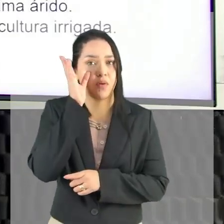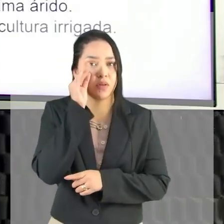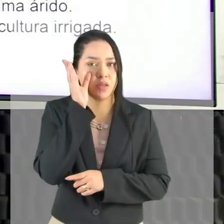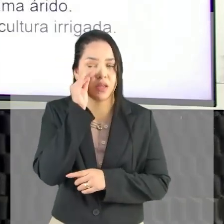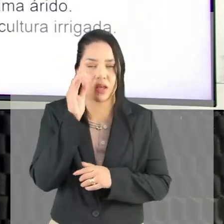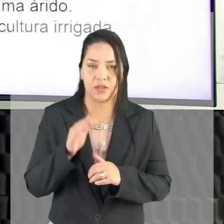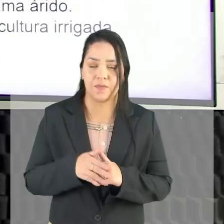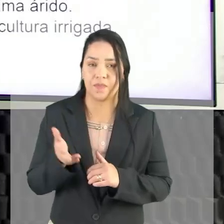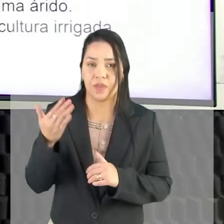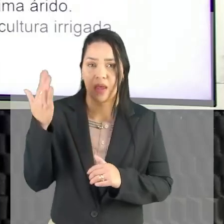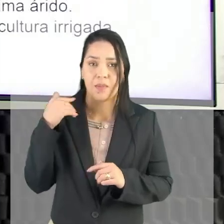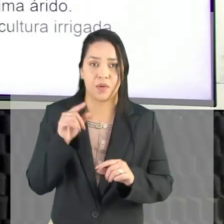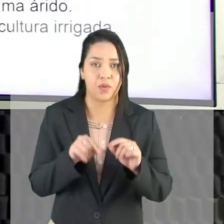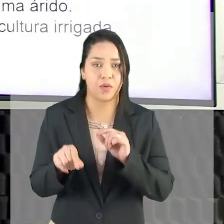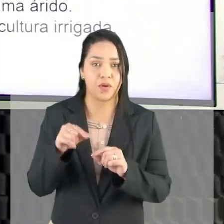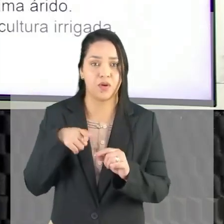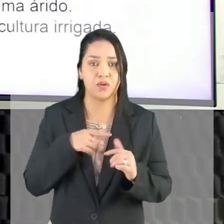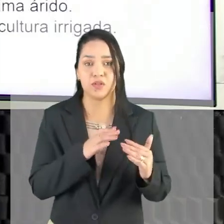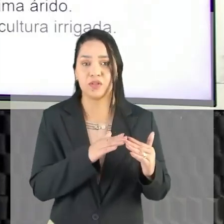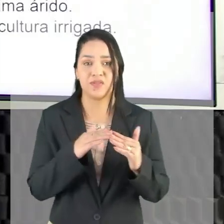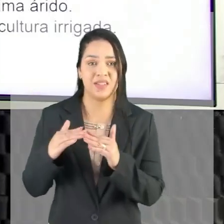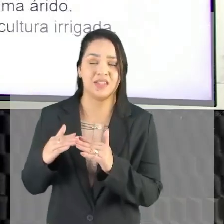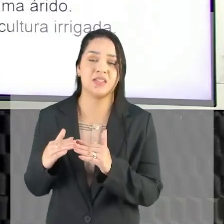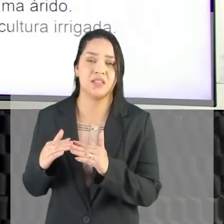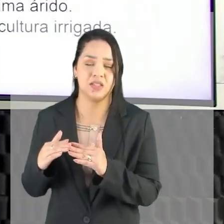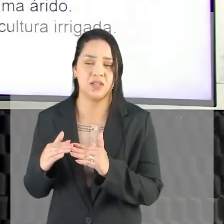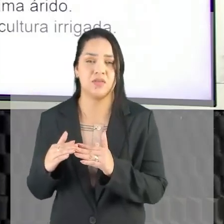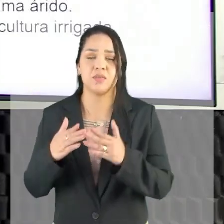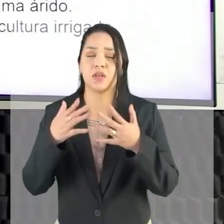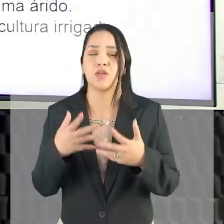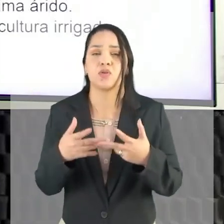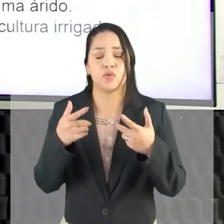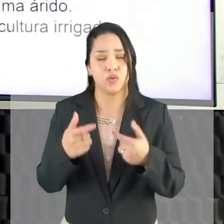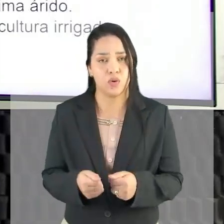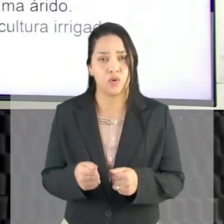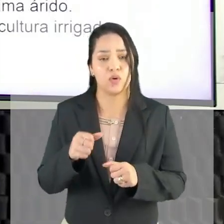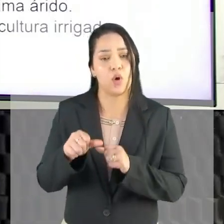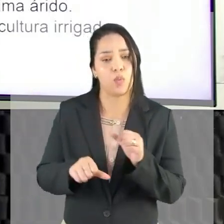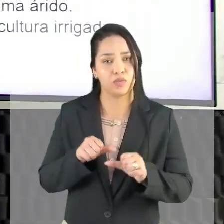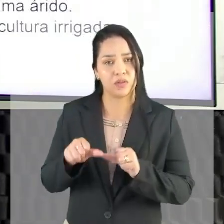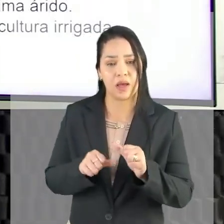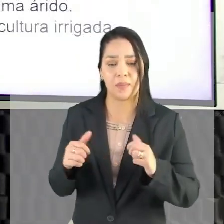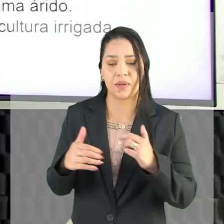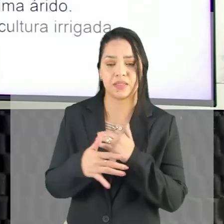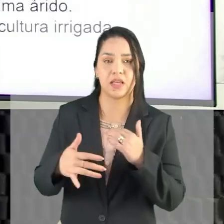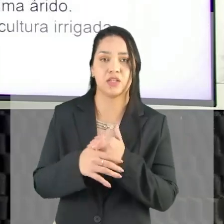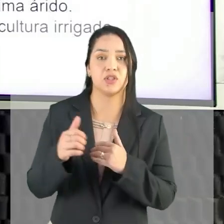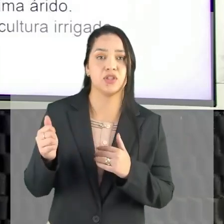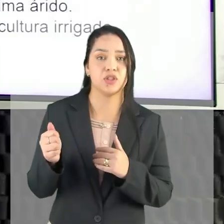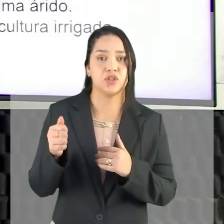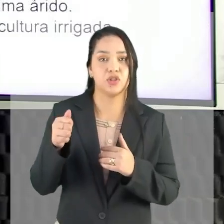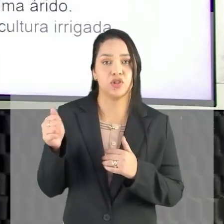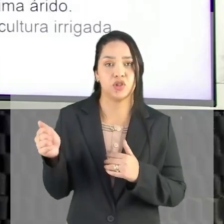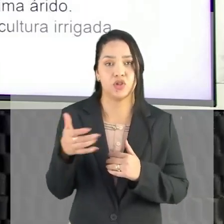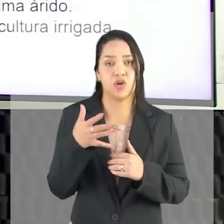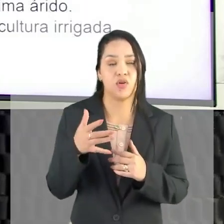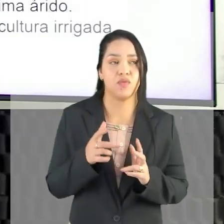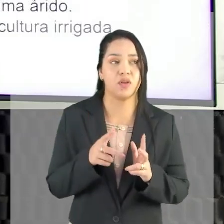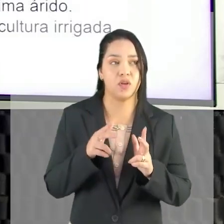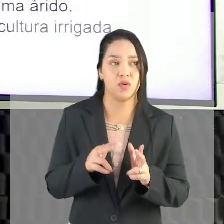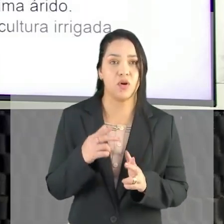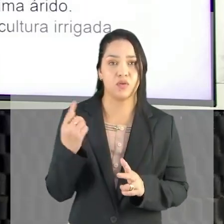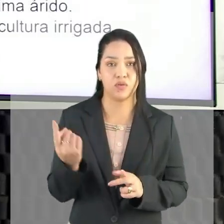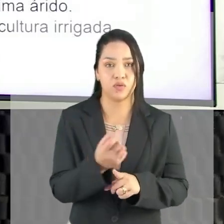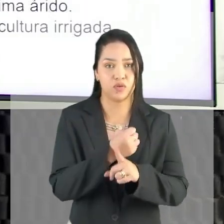na época eles catalogaram inclusive os vizinhos, para que todo mundo, ao mudar para a cidade nova, ficasse exatamente no seu